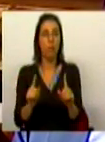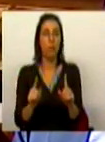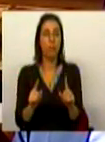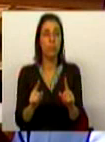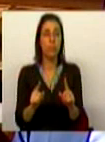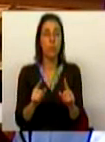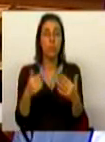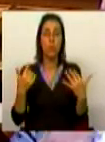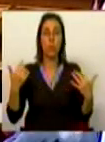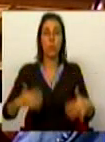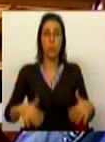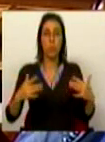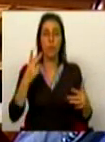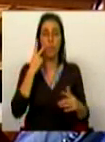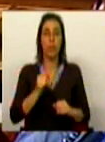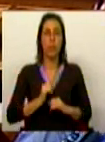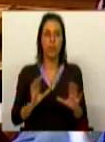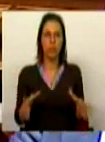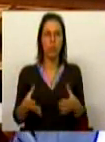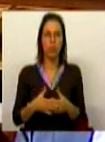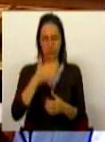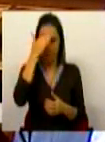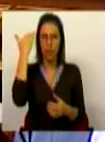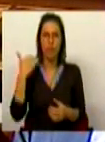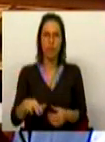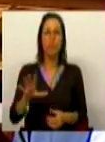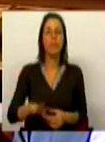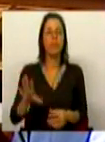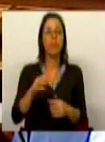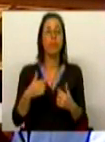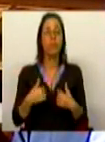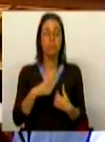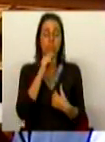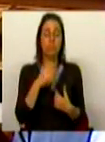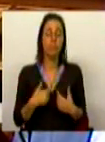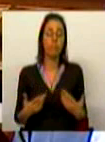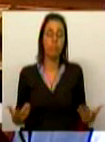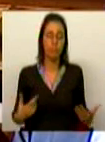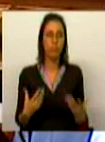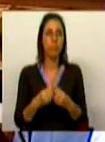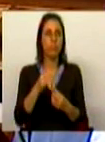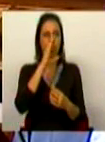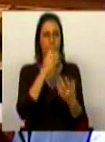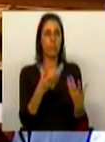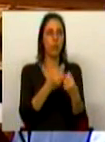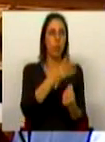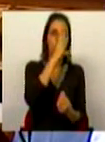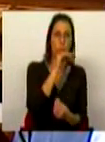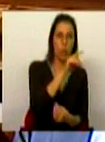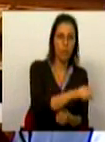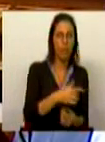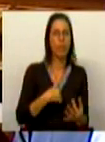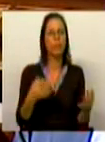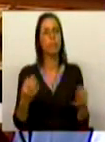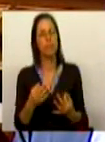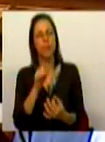momento muito crítico para a vida das nossas comunidades locais. Tive depois a oportunidade de estar com o Sr. Primeiro-Ministro no Governo, ter tido